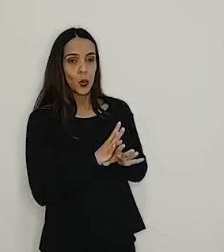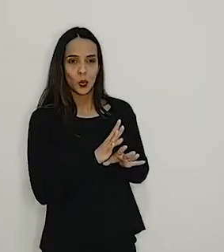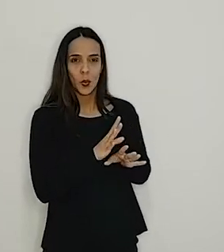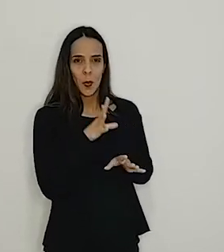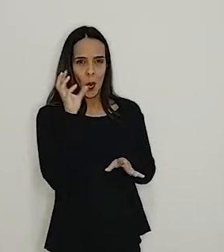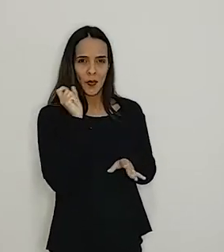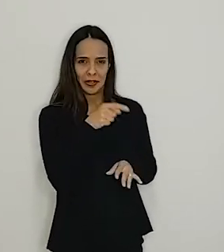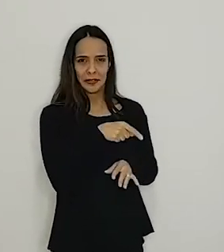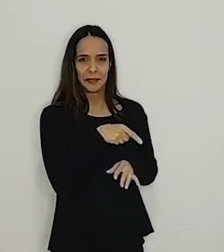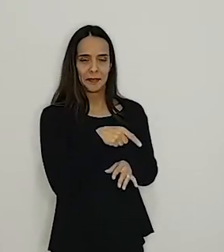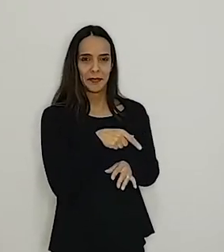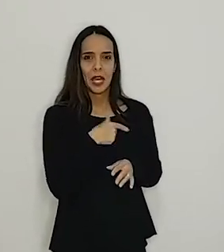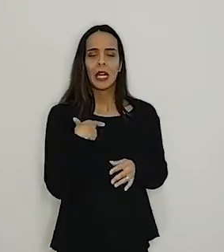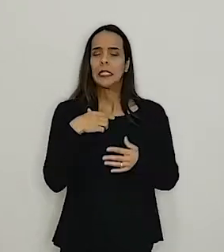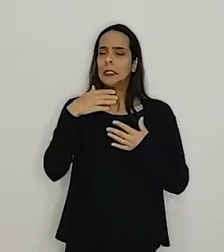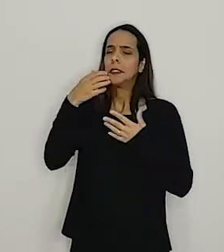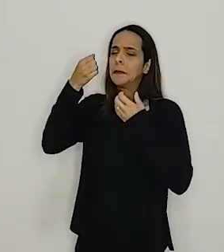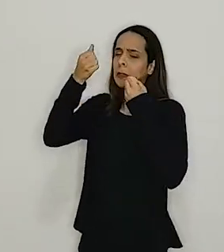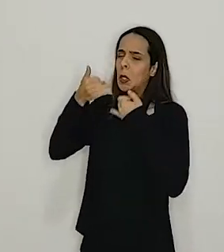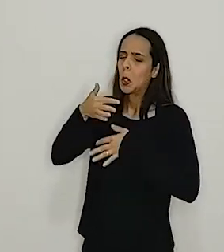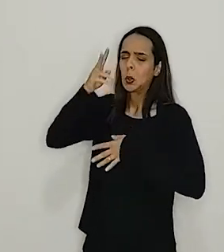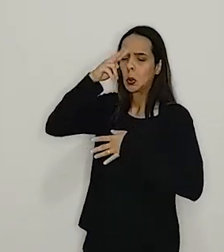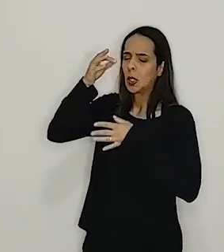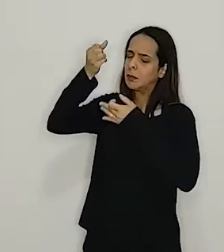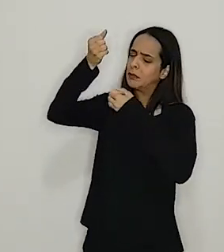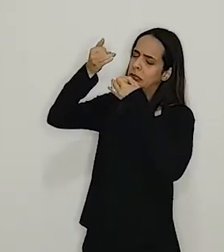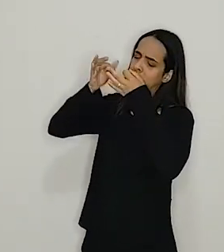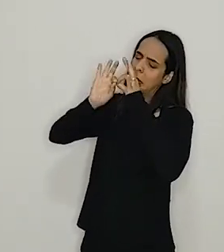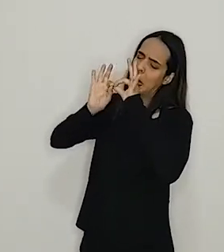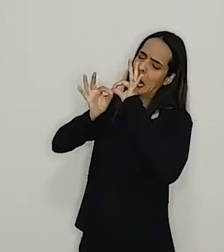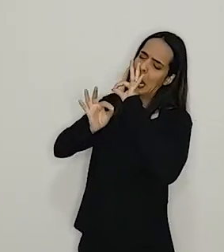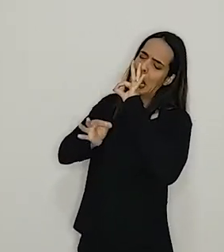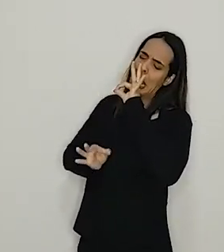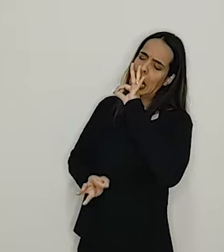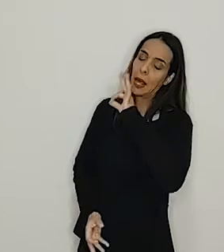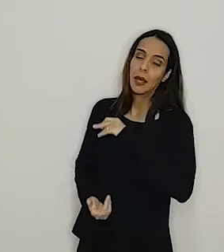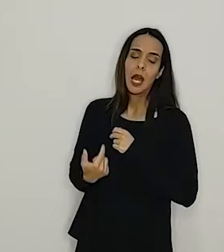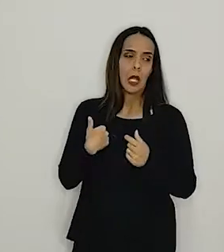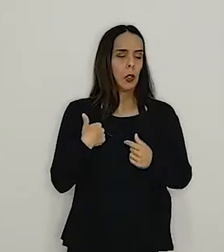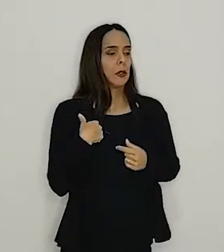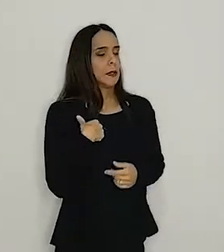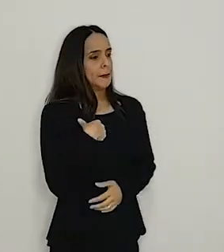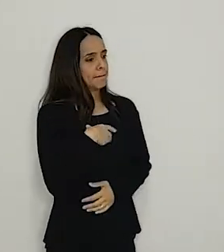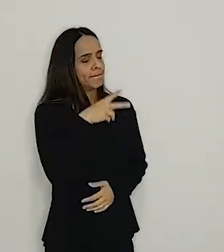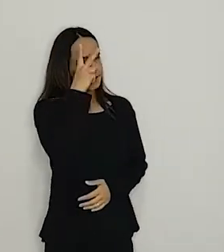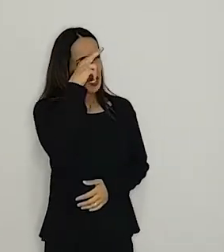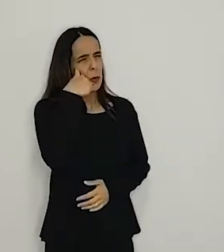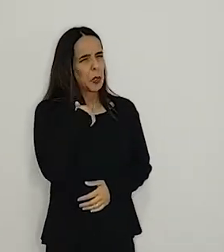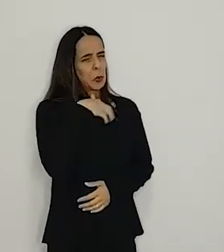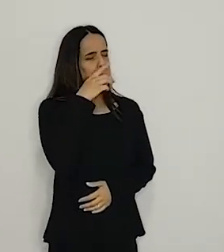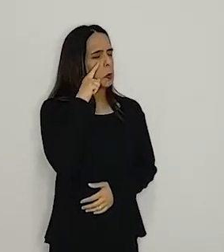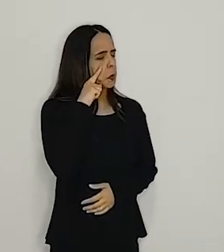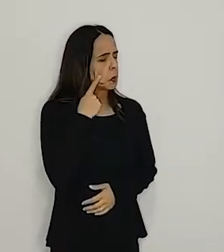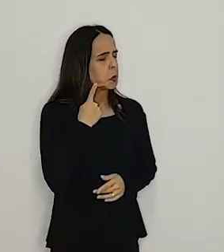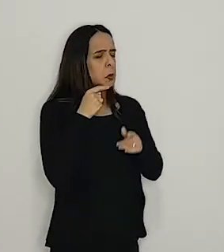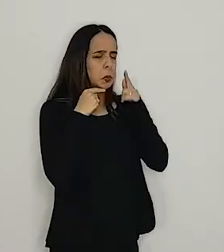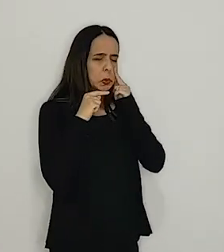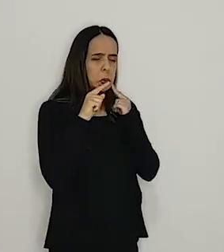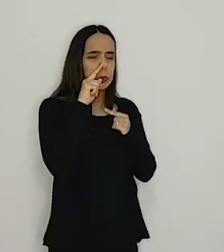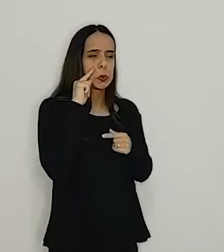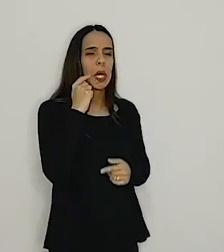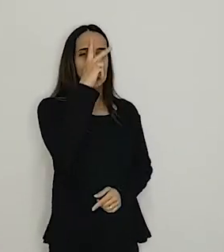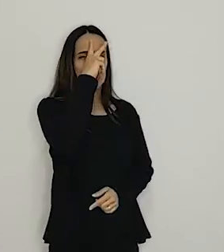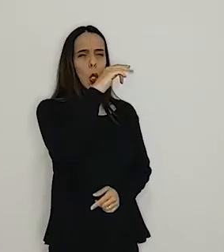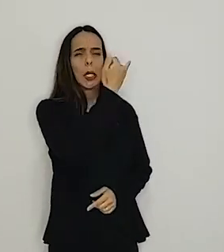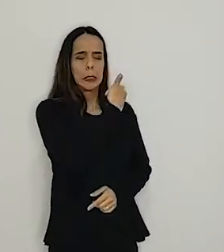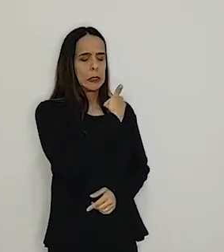essa história, uma riqueza de detalhes tremenda. Eu me lembro que eu chorei muito com ele me contando aquela história. E pouco